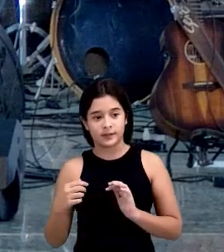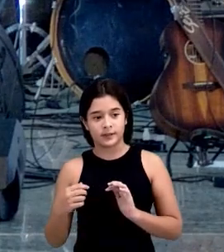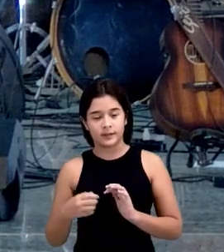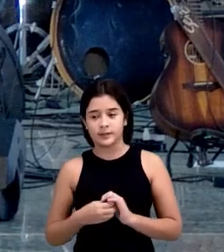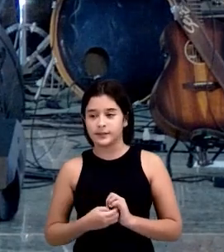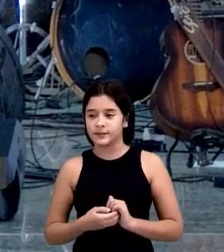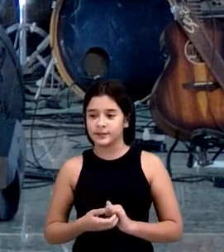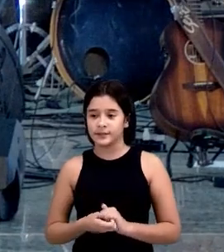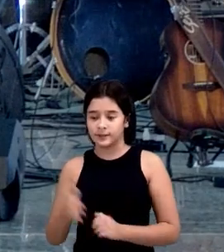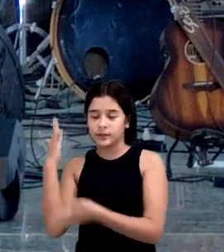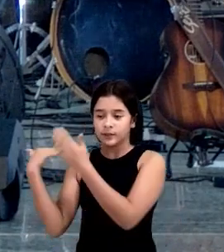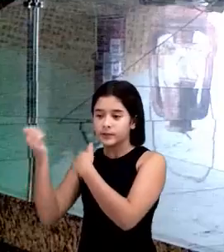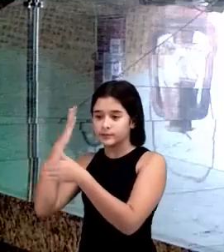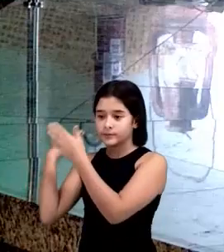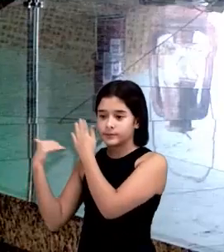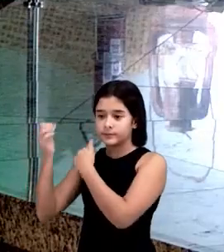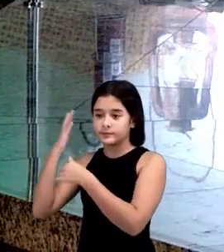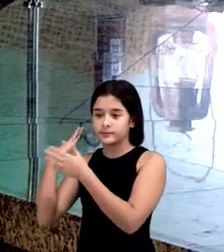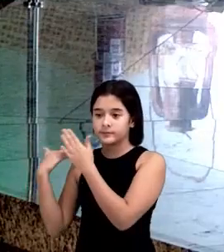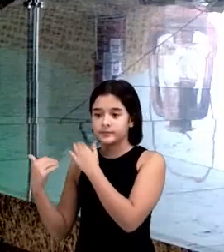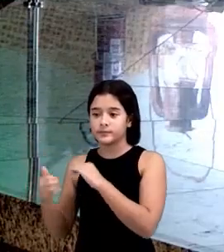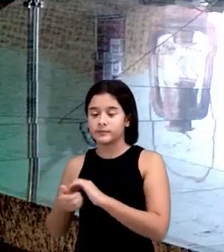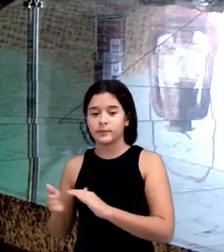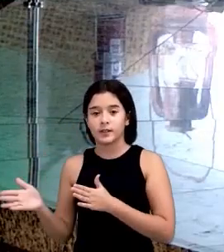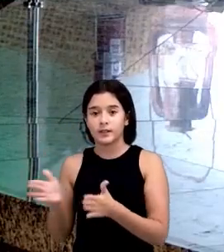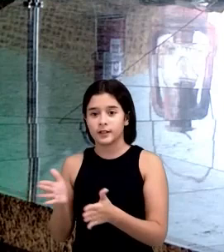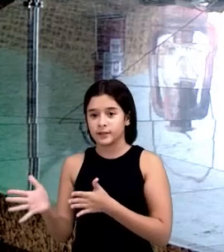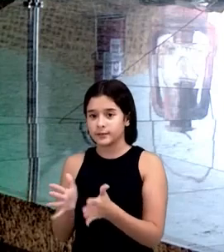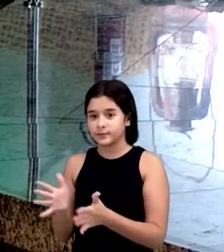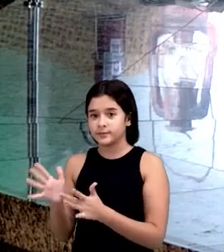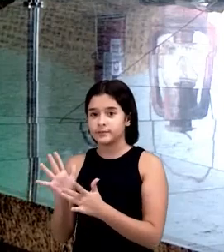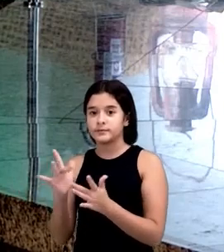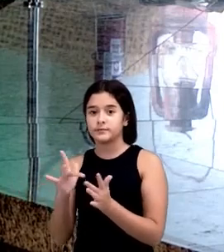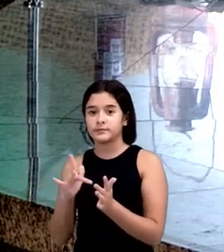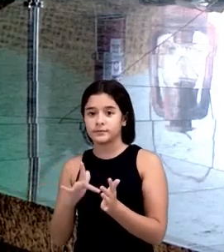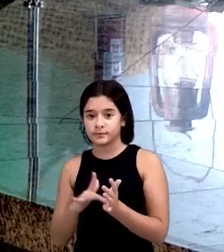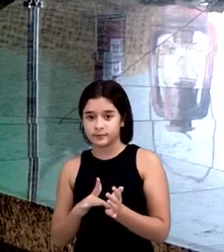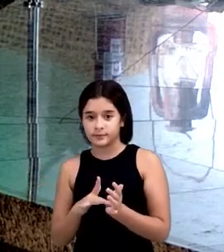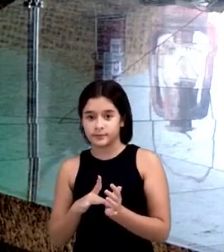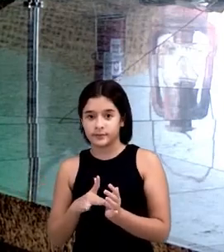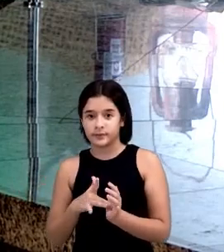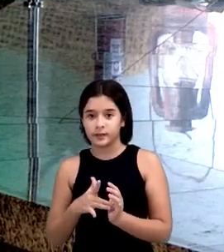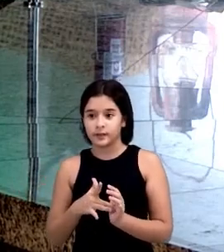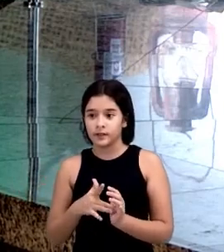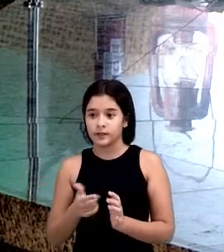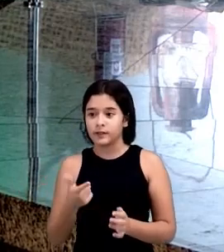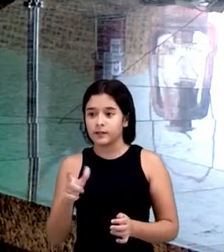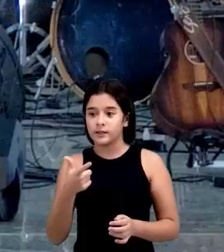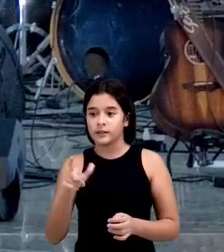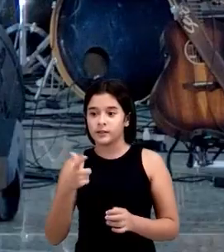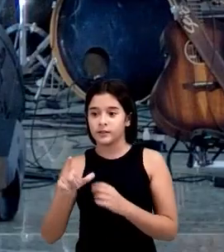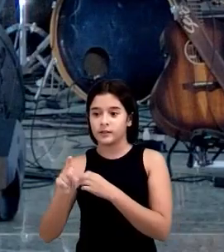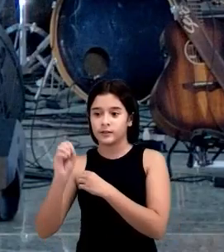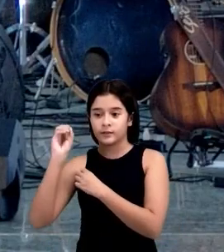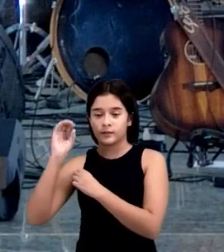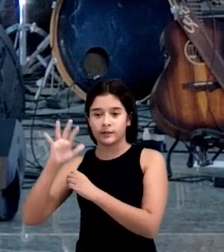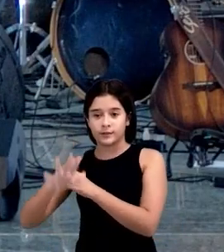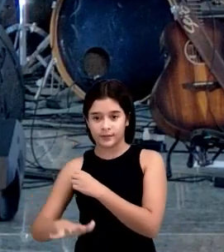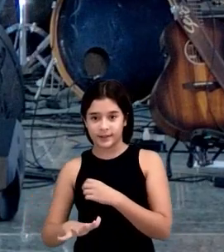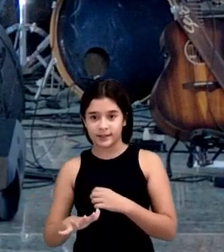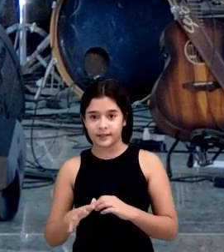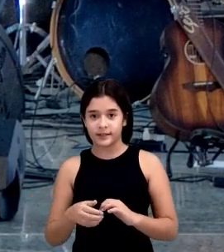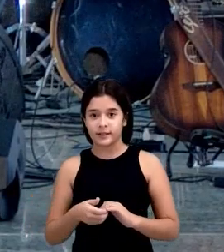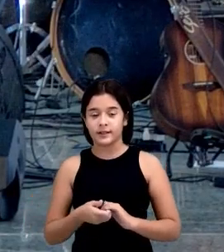tirou essa percepção do impacto da luz, né? Por exemplo, a